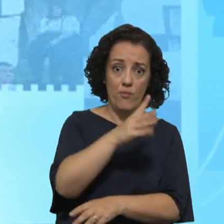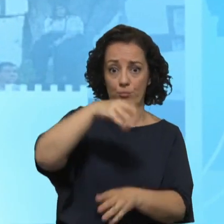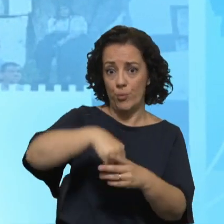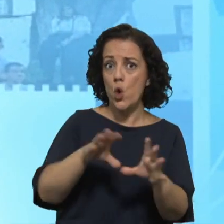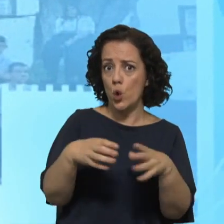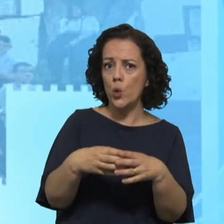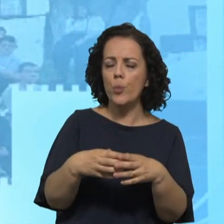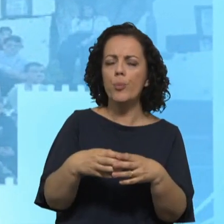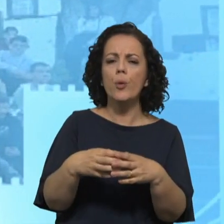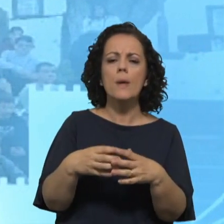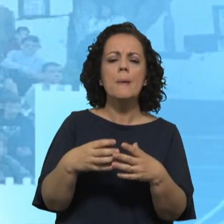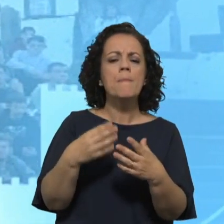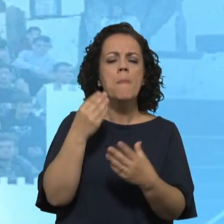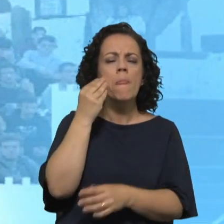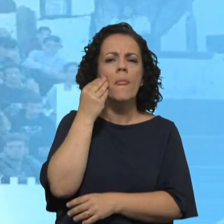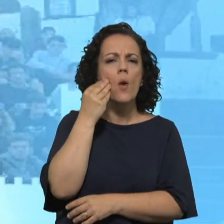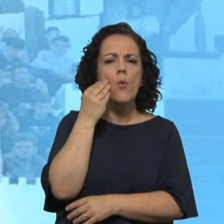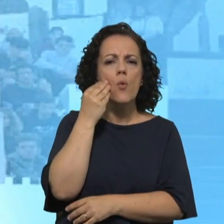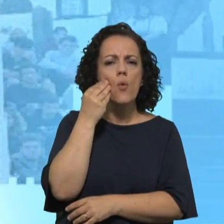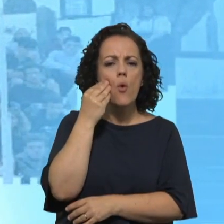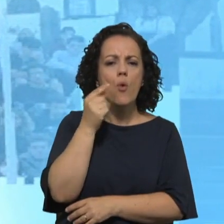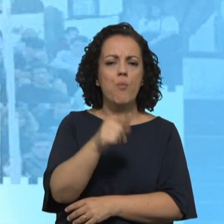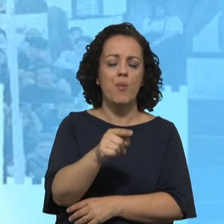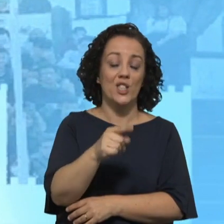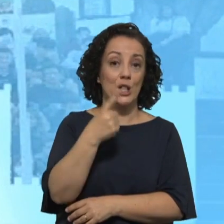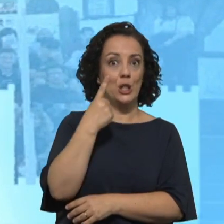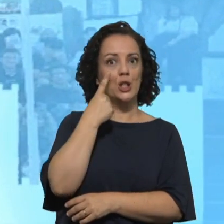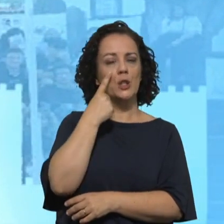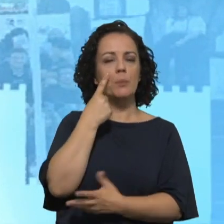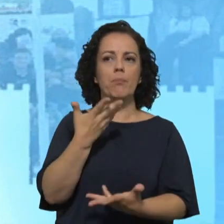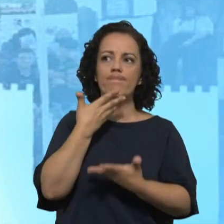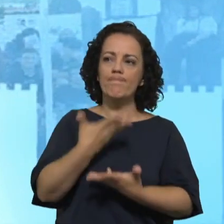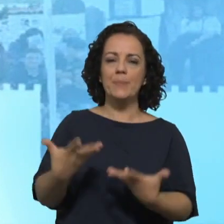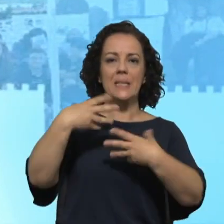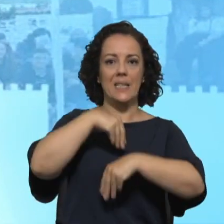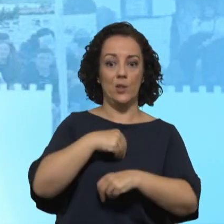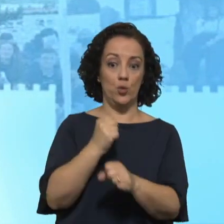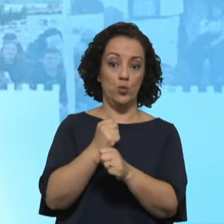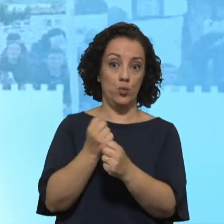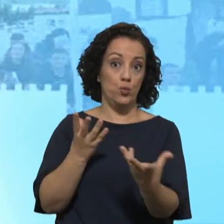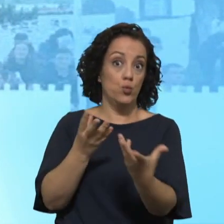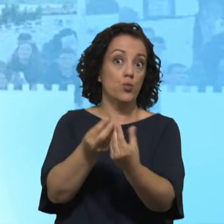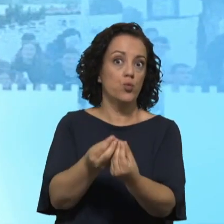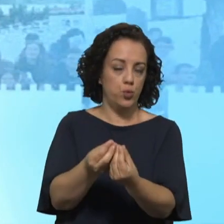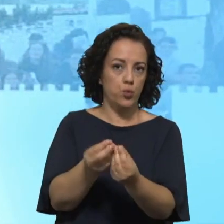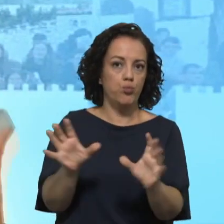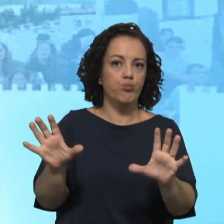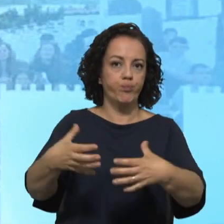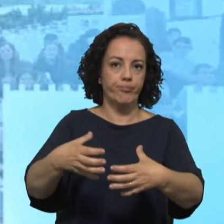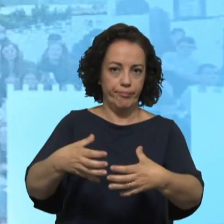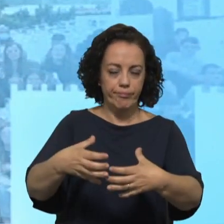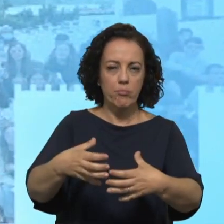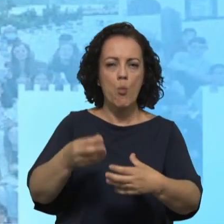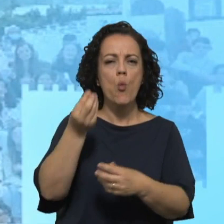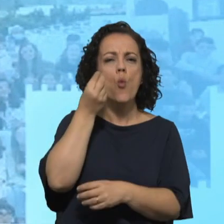Como é que foi a experiência nesta residência, neste trabalho em conjunto e no